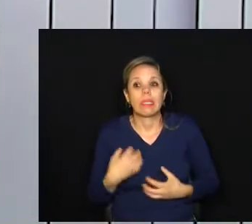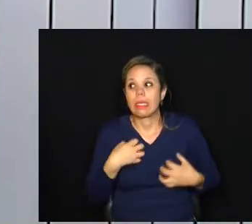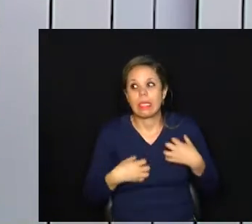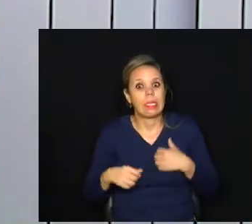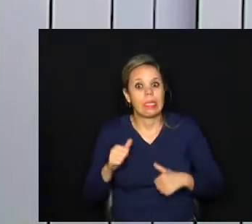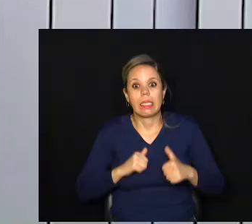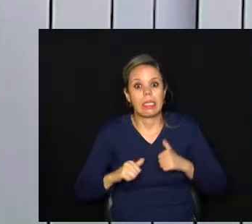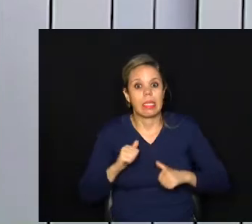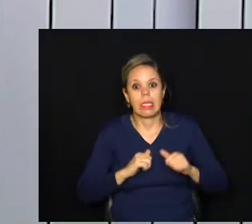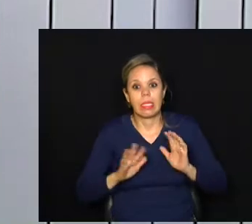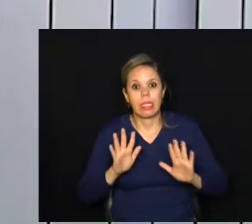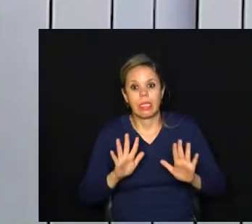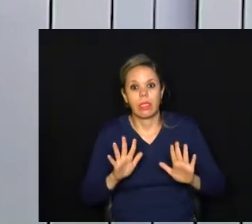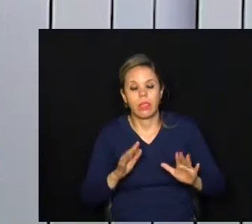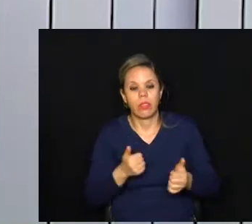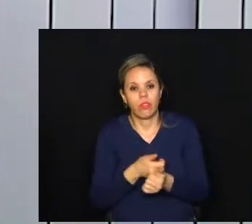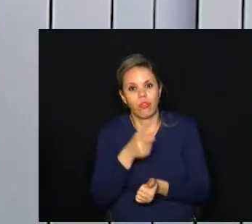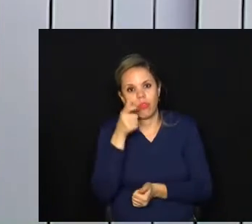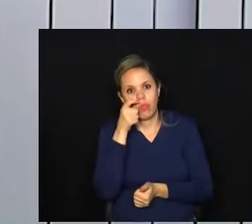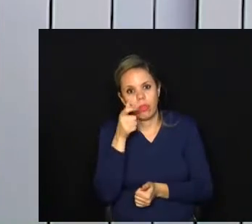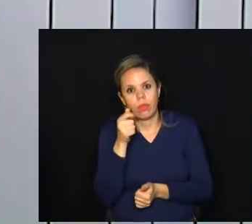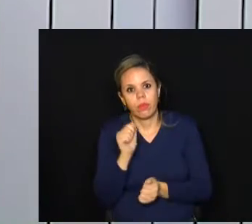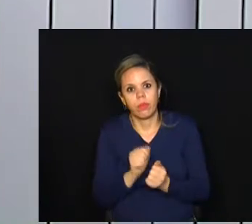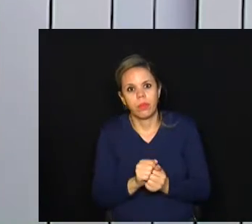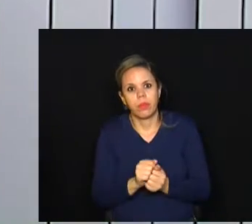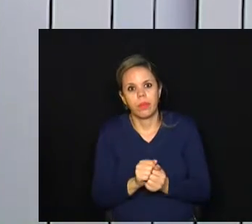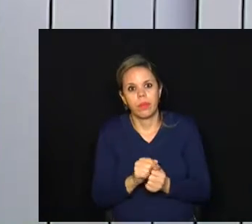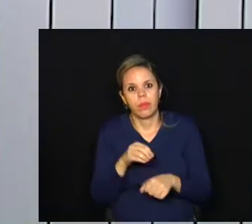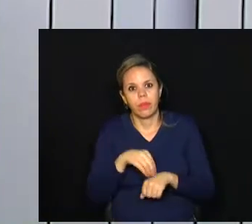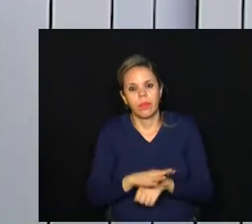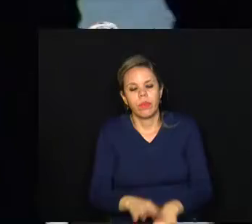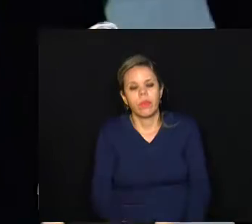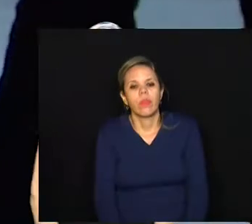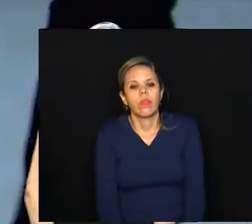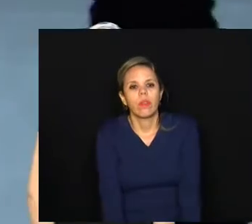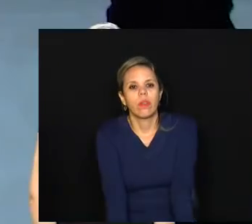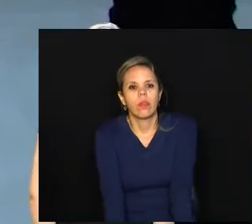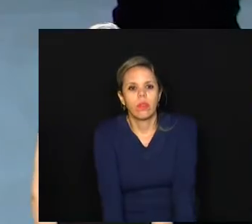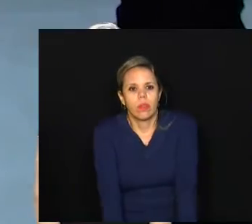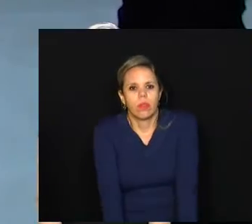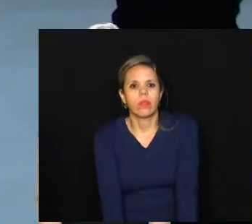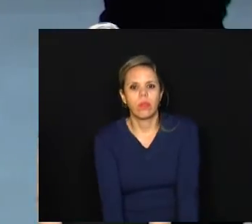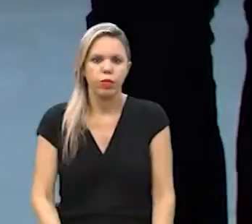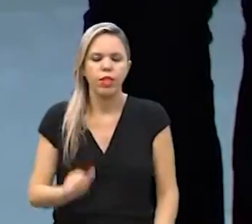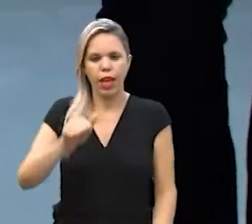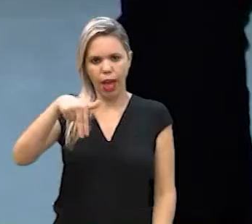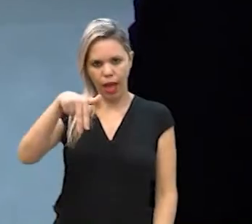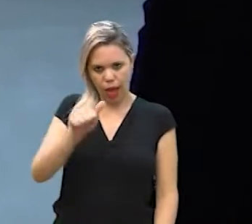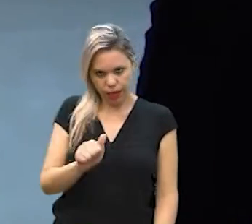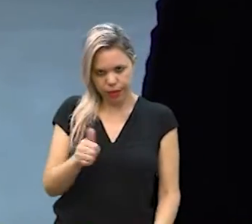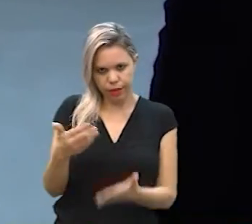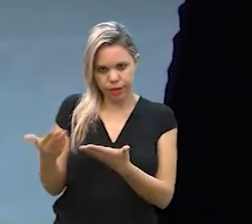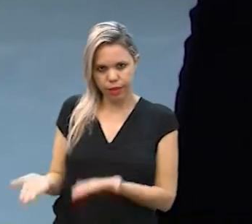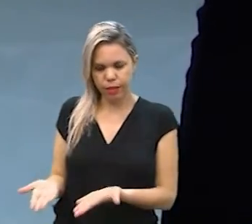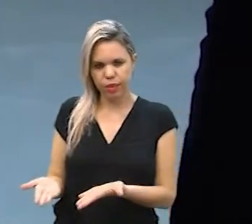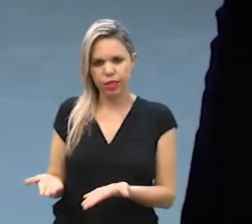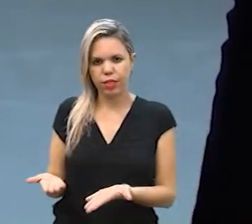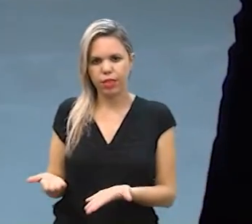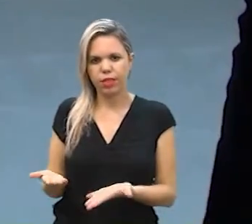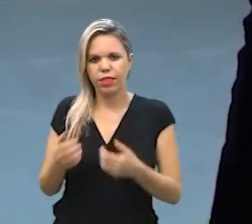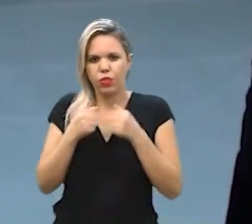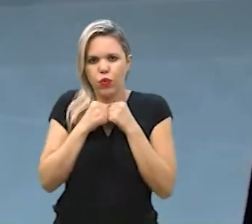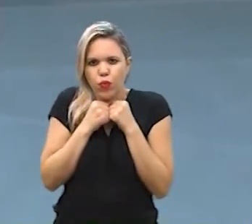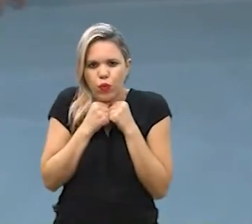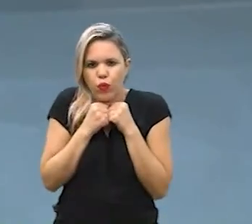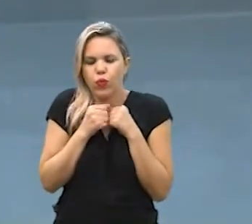desespero não, é só acompanhar com a gente essas dicas. A pequena Luísa está toda quentinha,